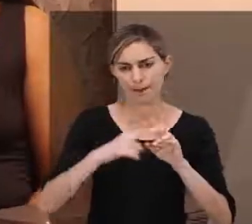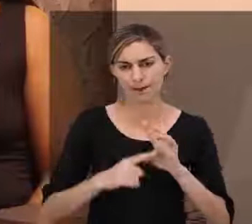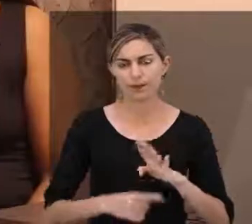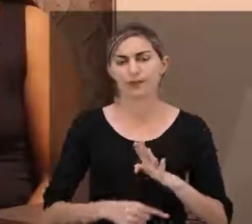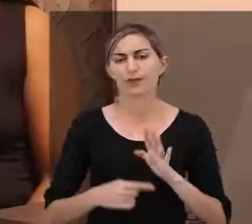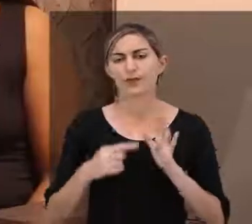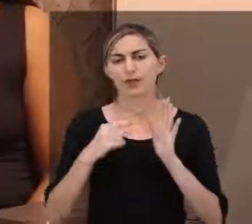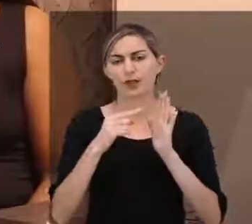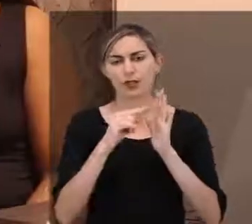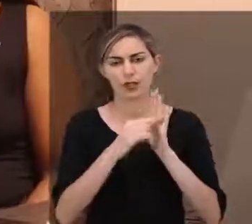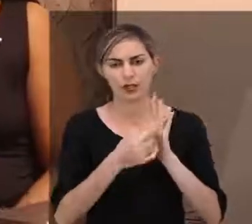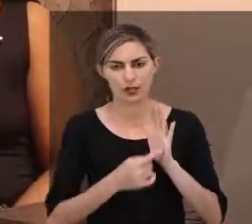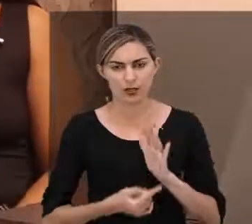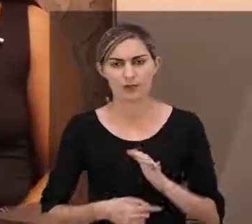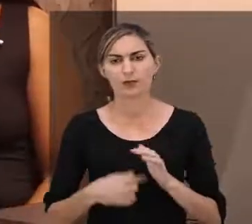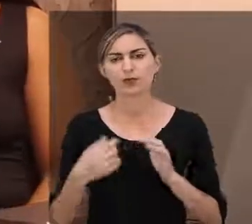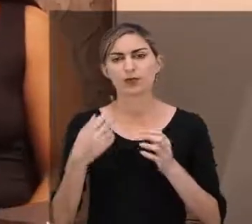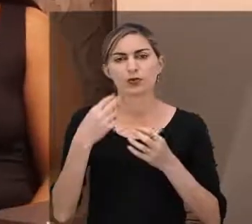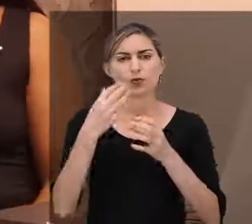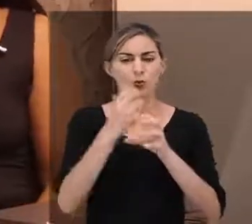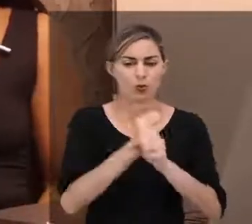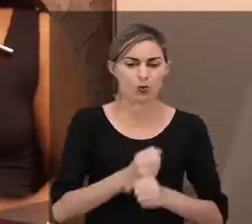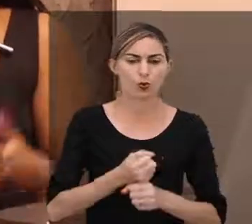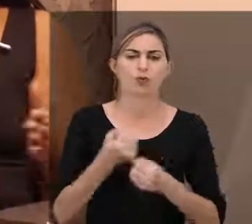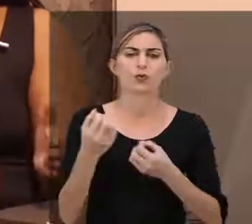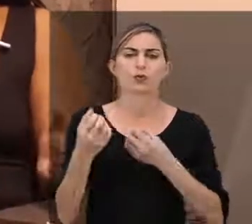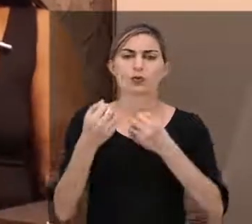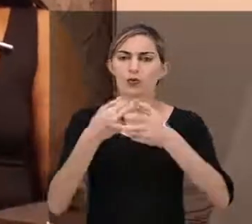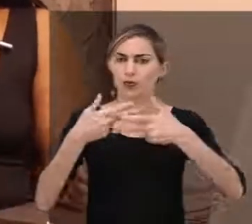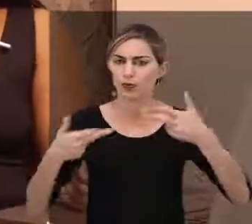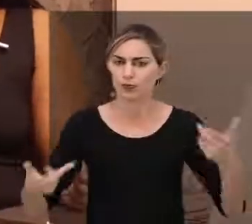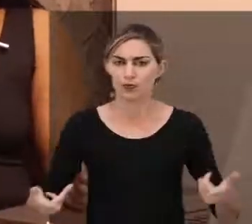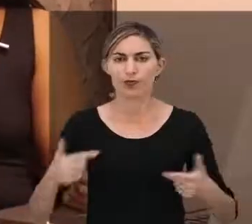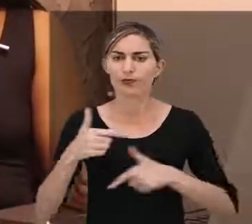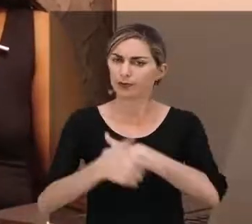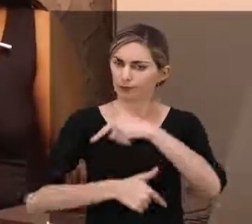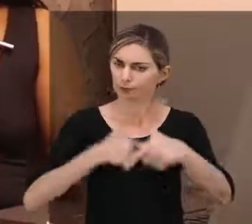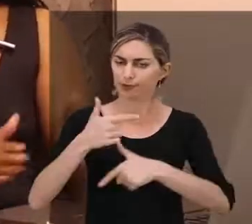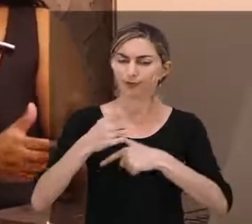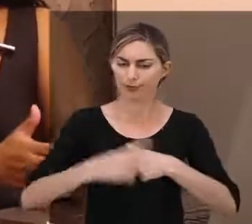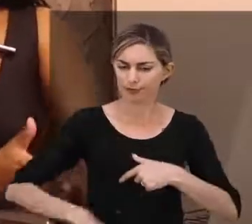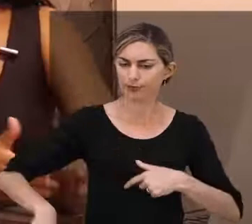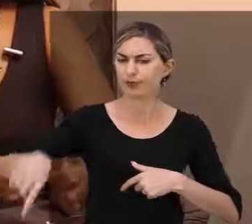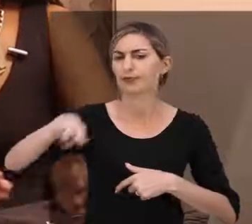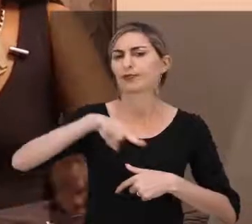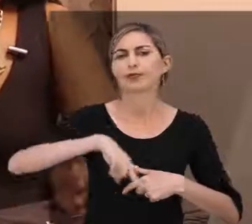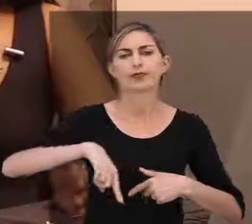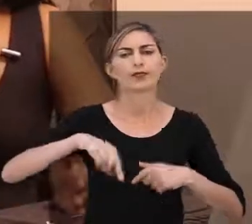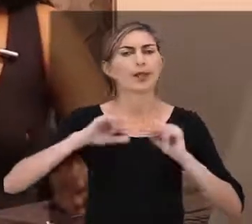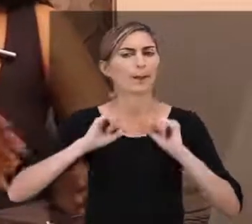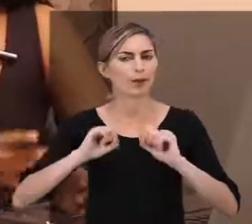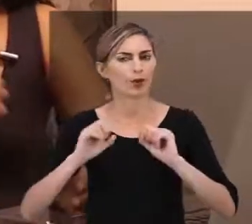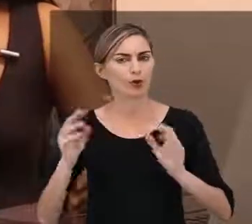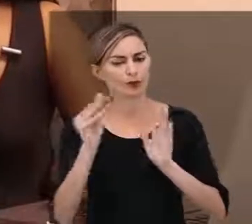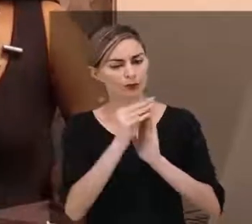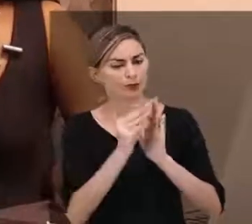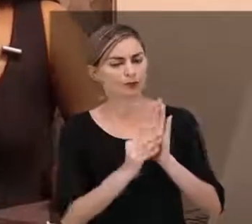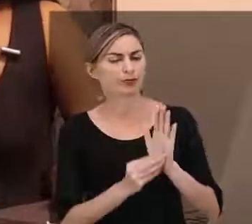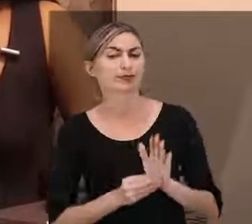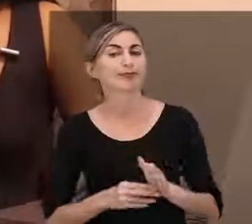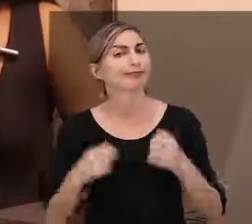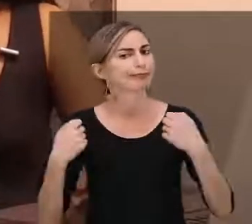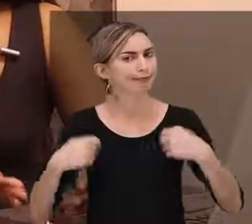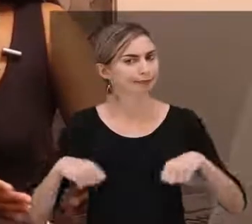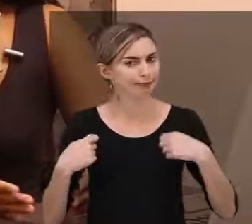desses objetos, não é verdade? Que é o que é o trabalho da gente, né? A gente pode botar ali, a gente tem que